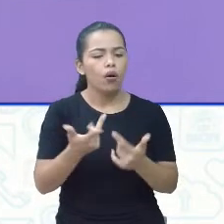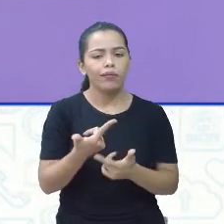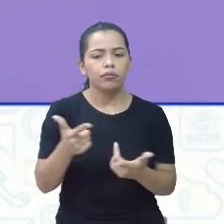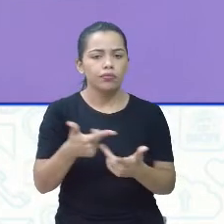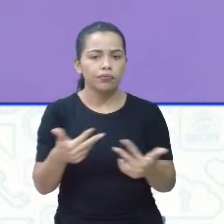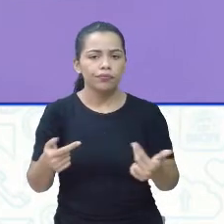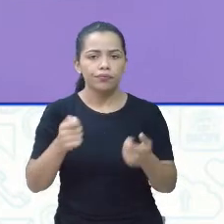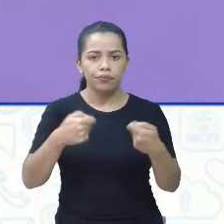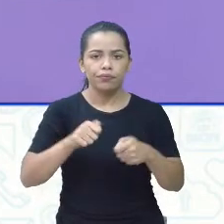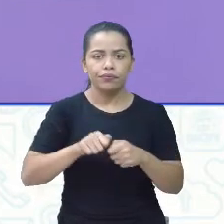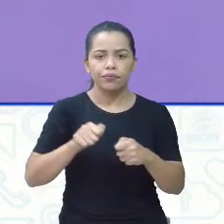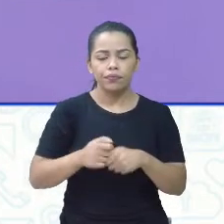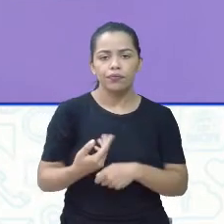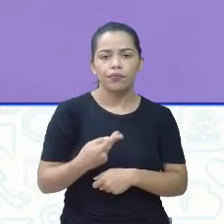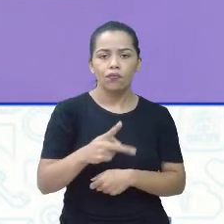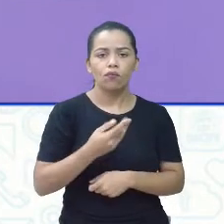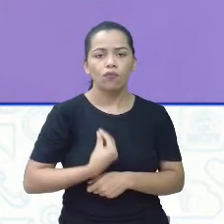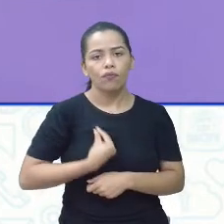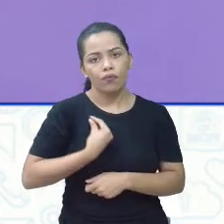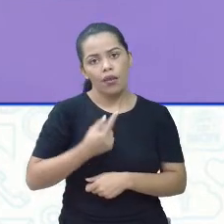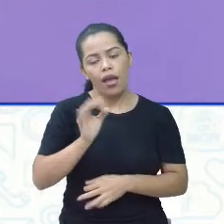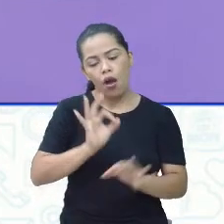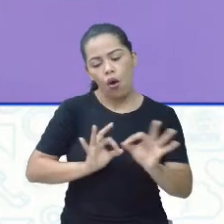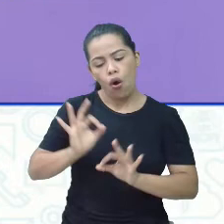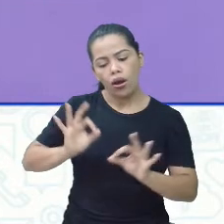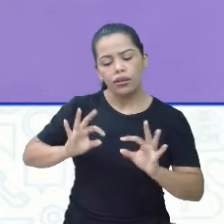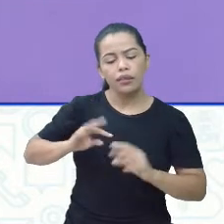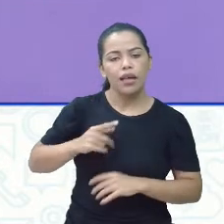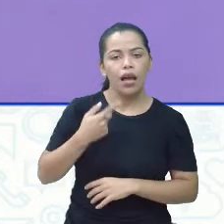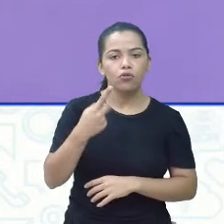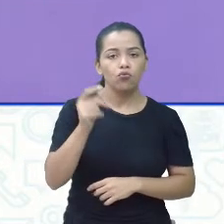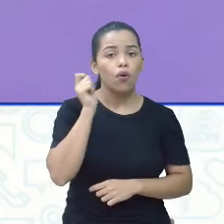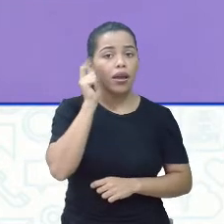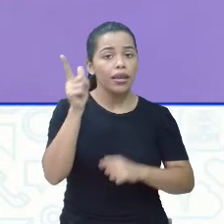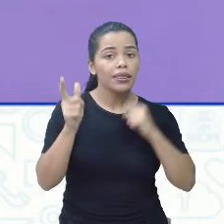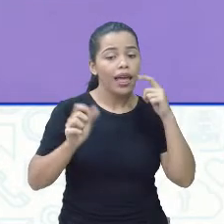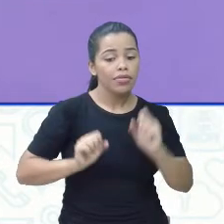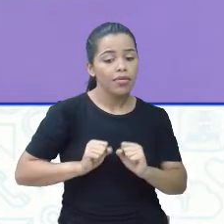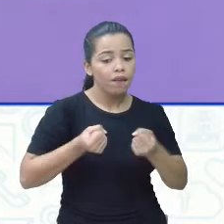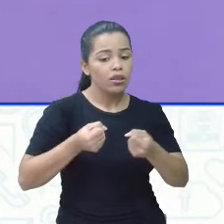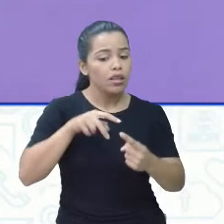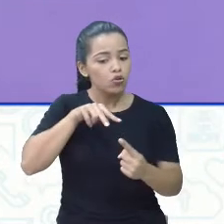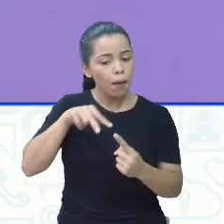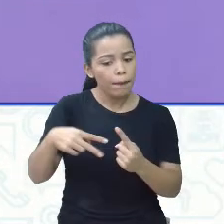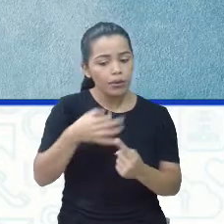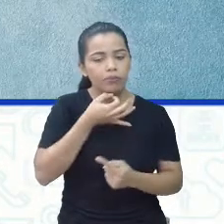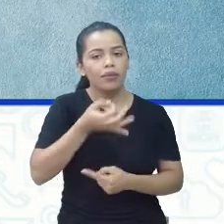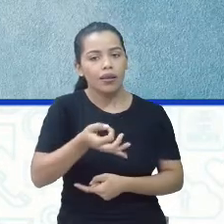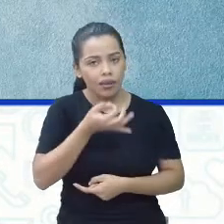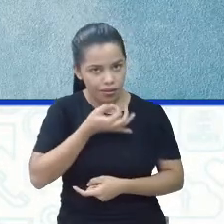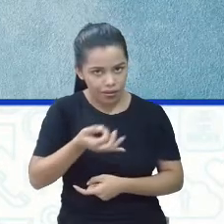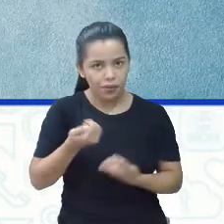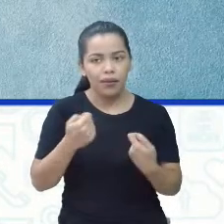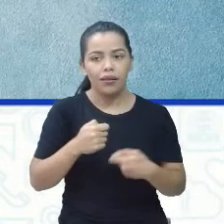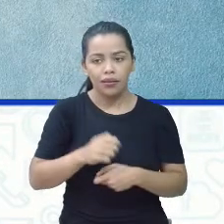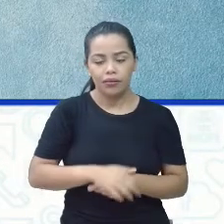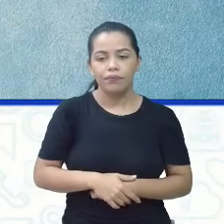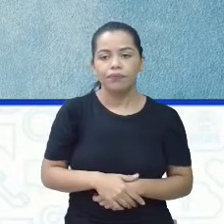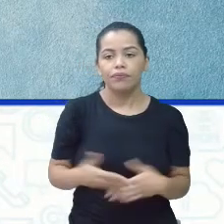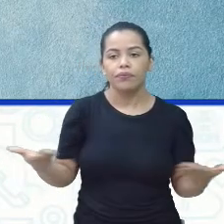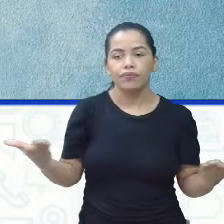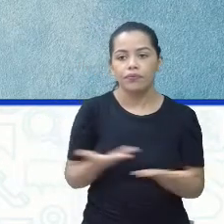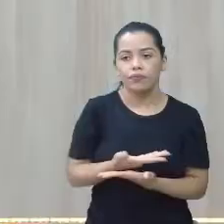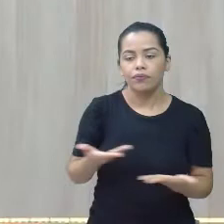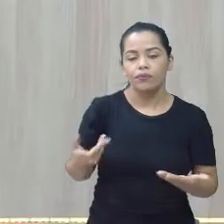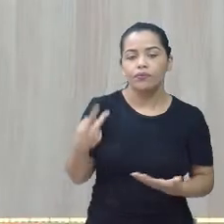na vida. Argumentar é organizar as suas ideias, defender o seu ponto de vista, tá certo? E agora